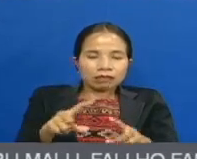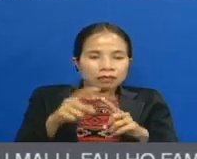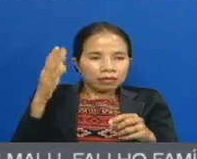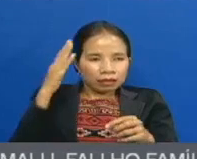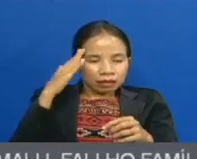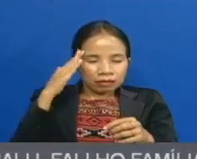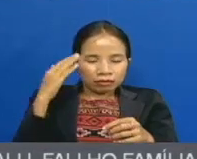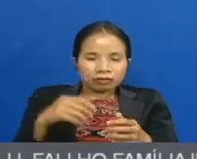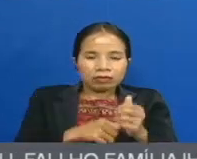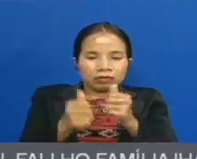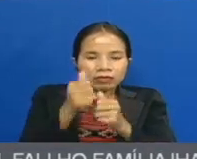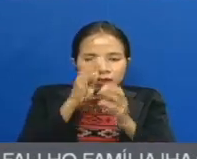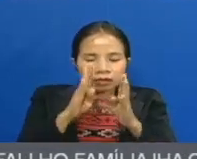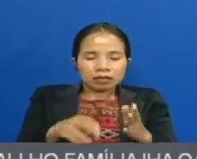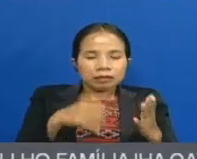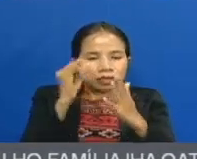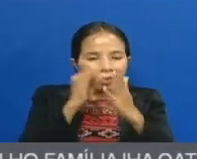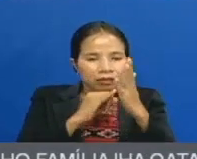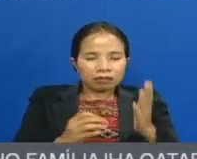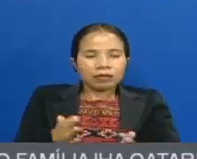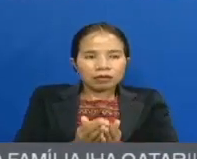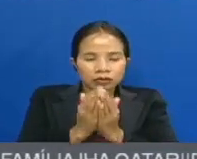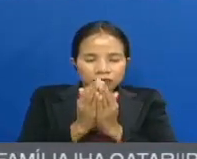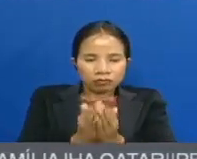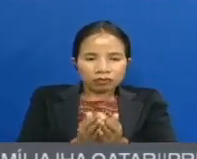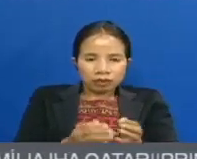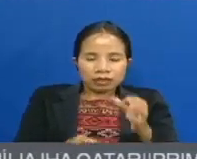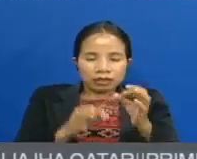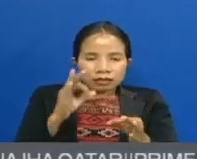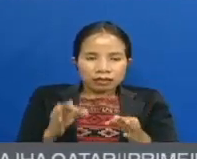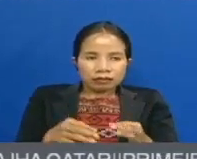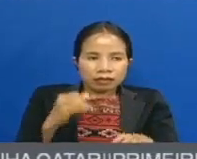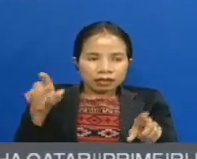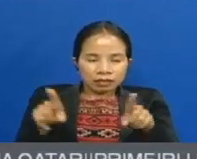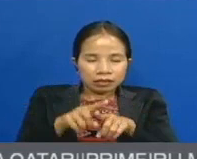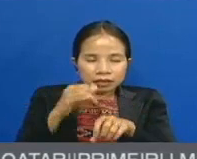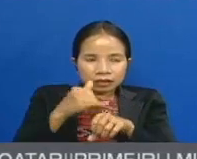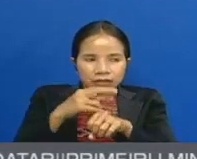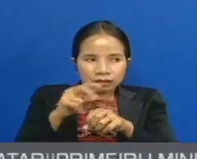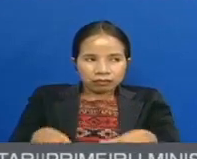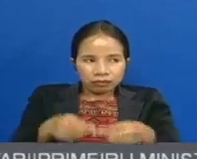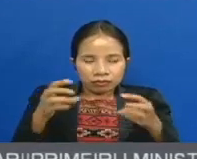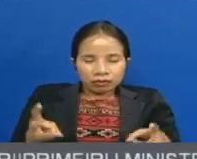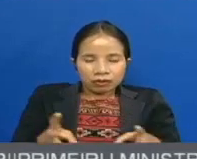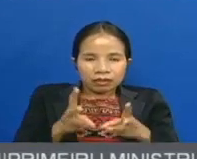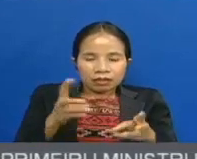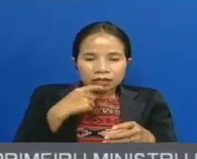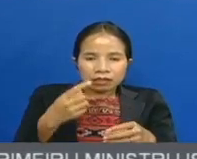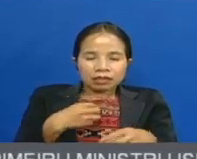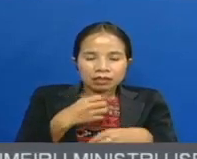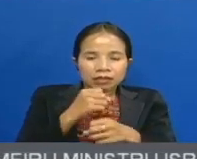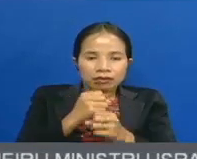pesca Nian, ame atu hala marcação, ou numeração, barro e dané, tu irmos instrumento internacional malo, fodala, catac, e tá atu